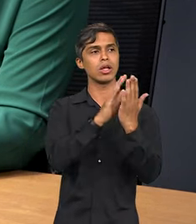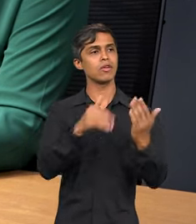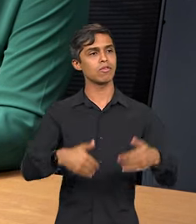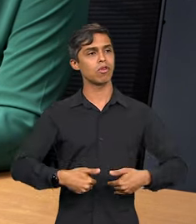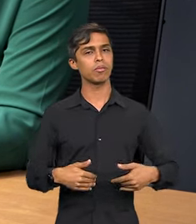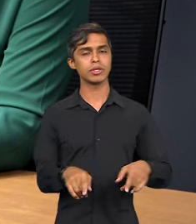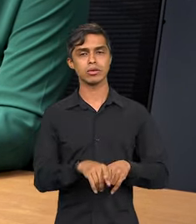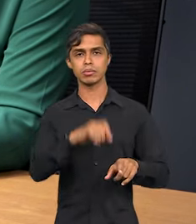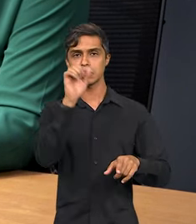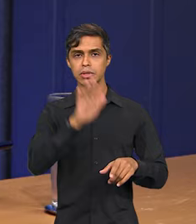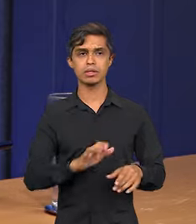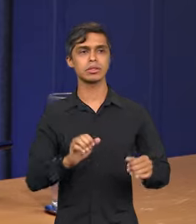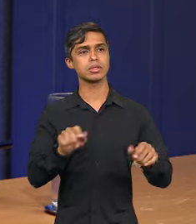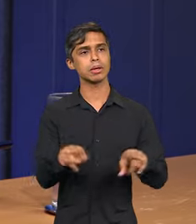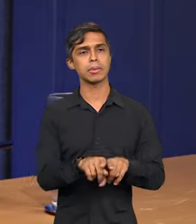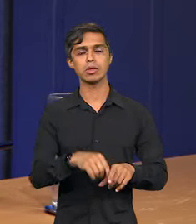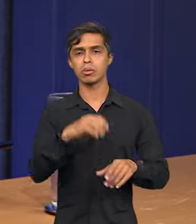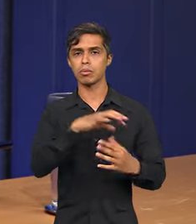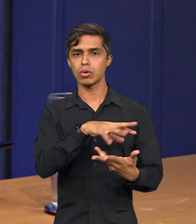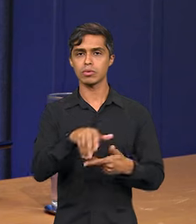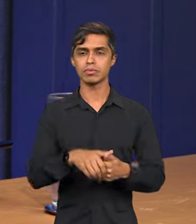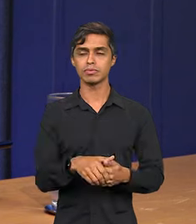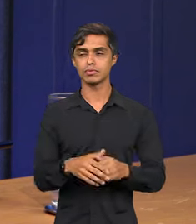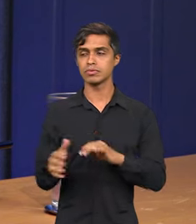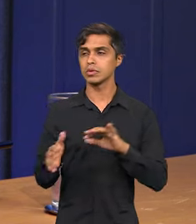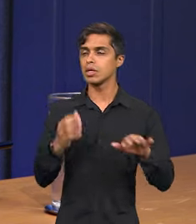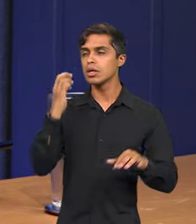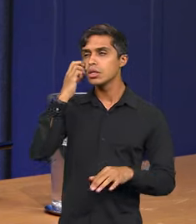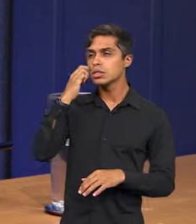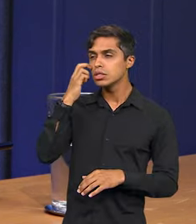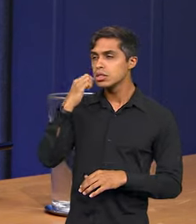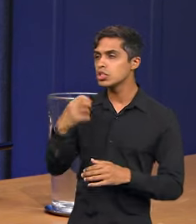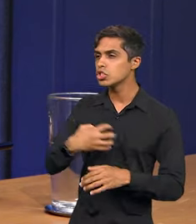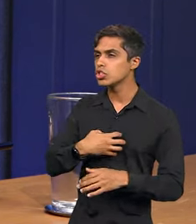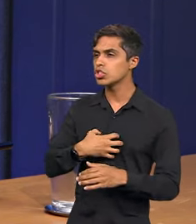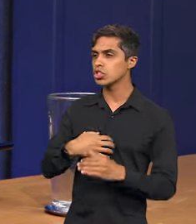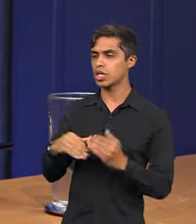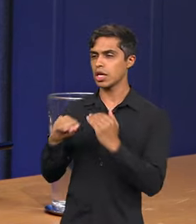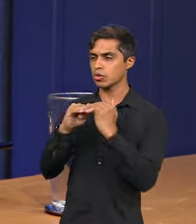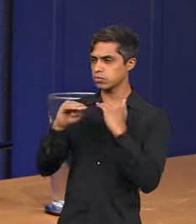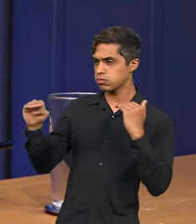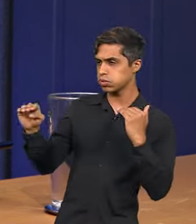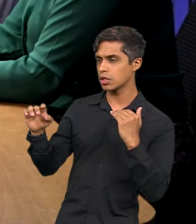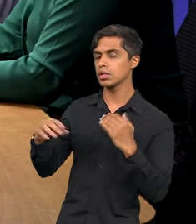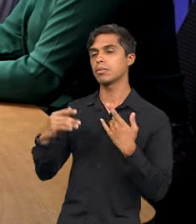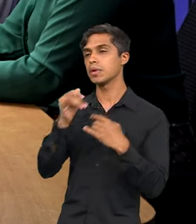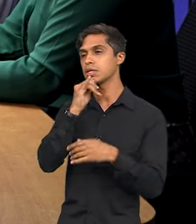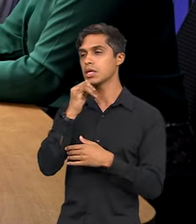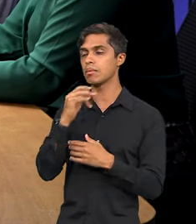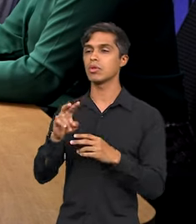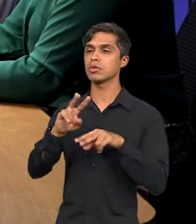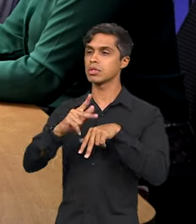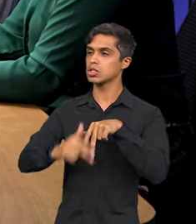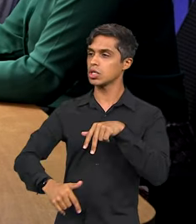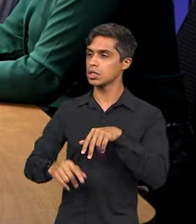no Brasil e no mundo de forma transversal por exemplo eh a questão de gênero passou também pelos